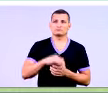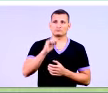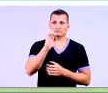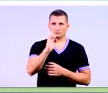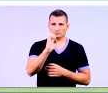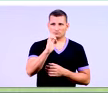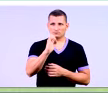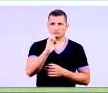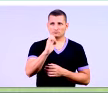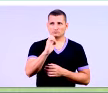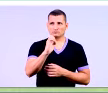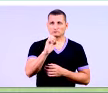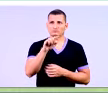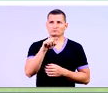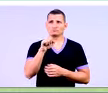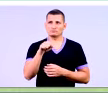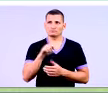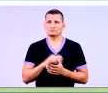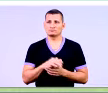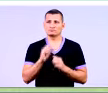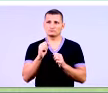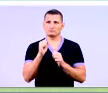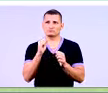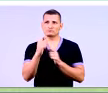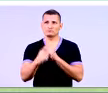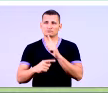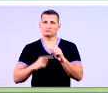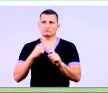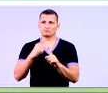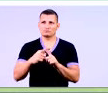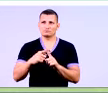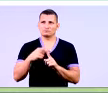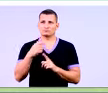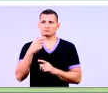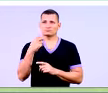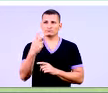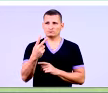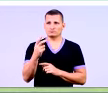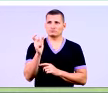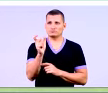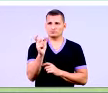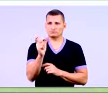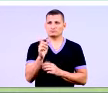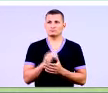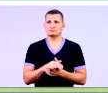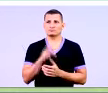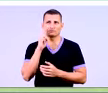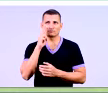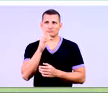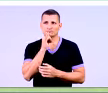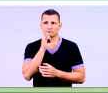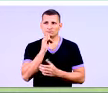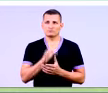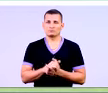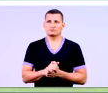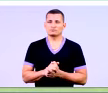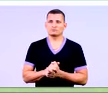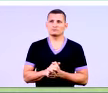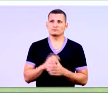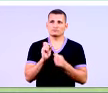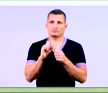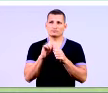ele quer dizer o que eu posso somar duas expressões que vem um exemplo eu fiz um cálculo eo resultado deu um